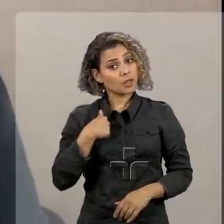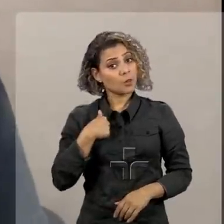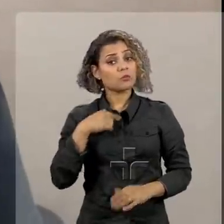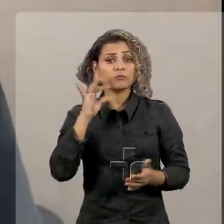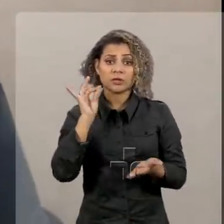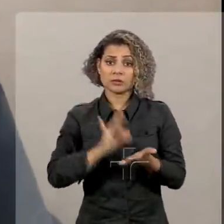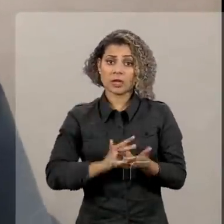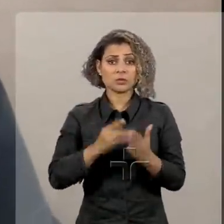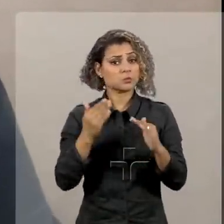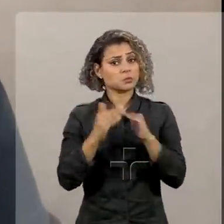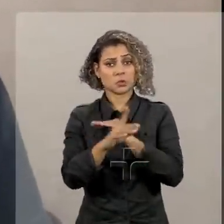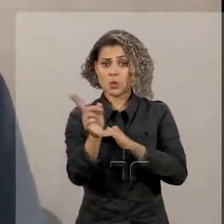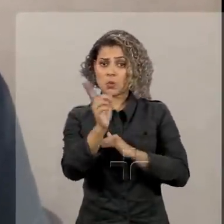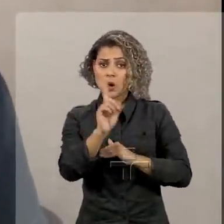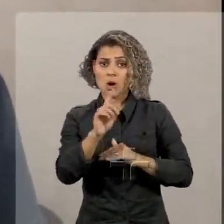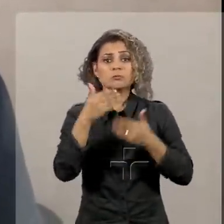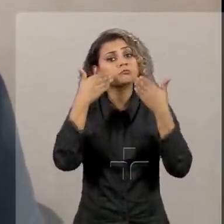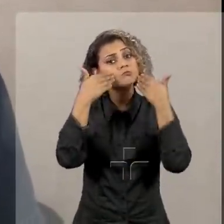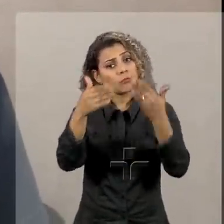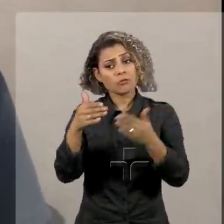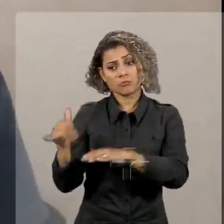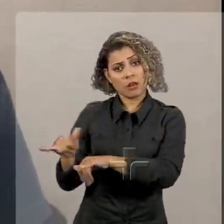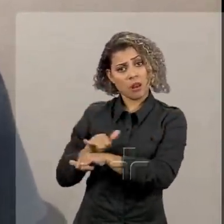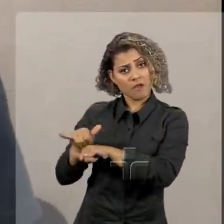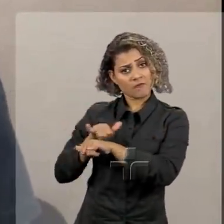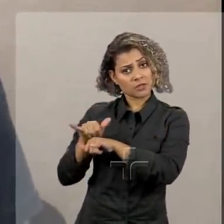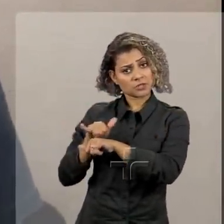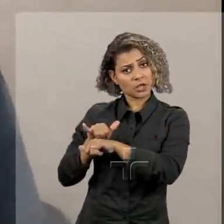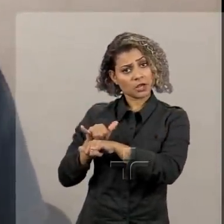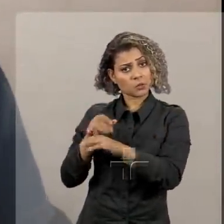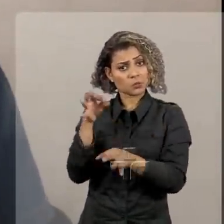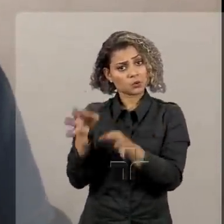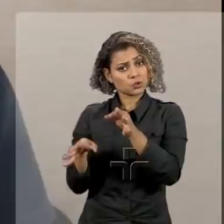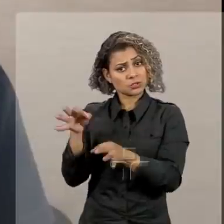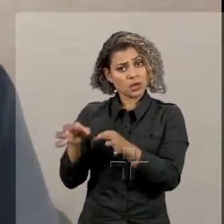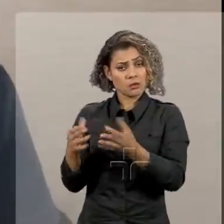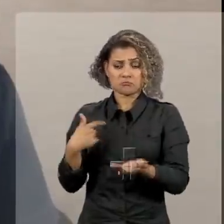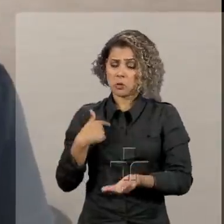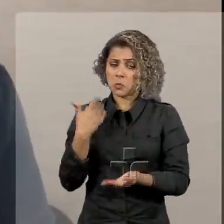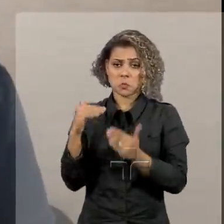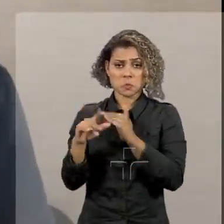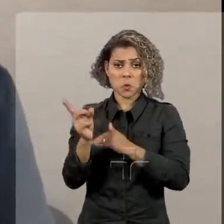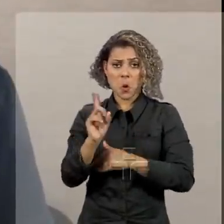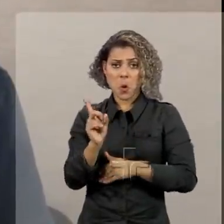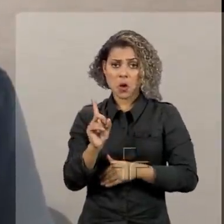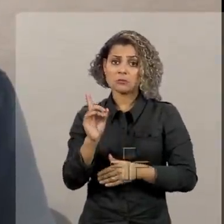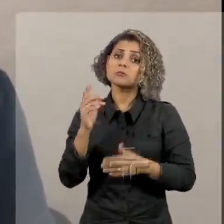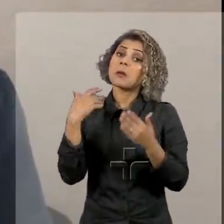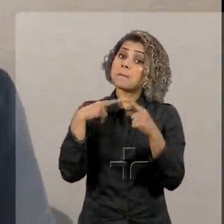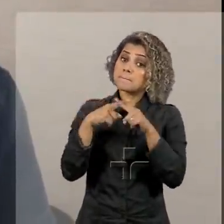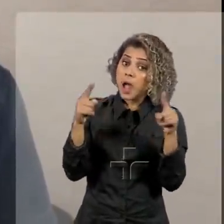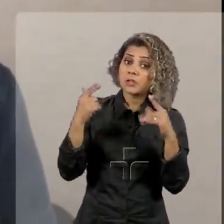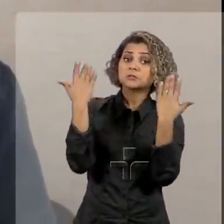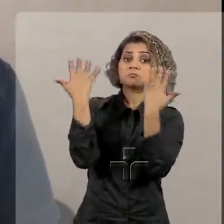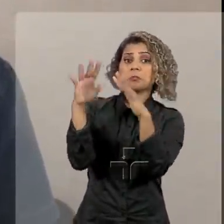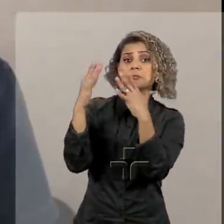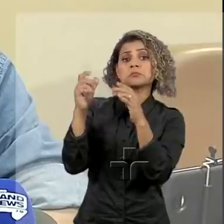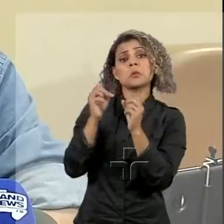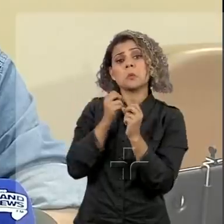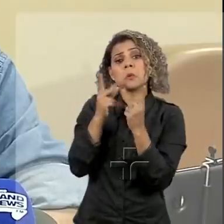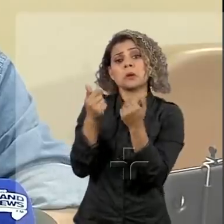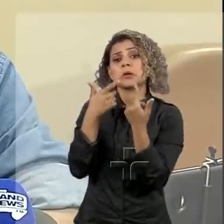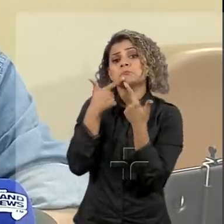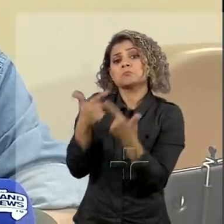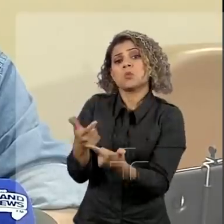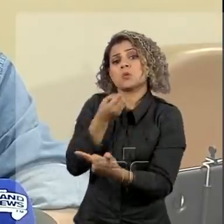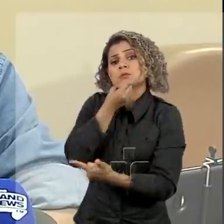entender, expõe a Operação Lava Jato e o Judiciário. De qualquer forma, parabenizo e desejo sucesso.